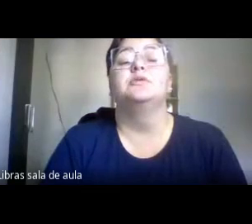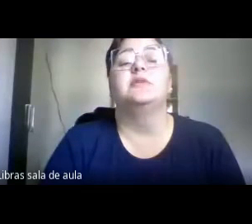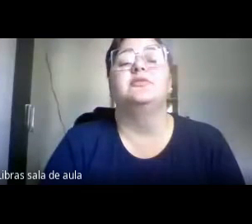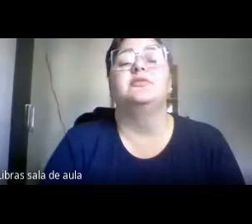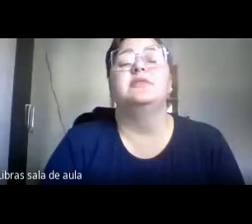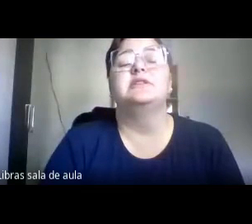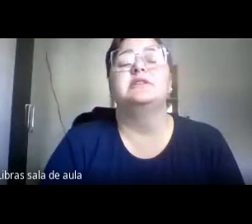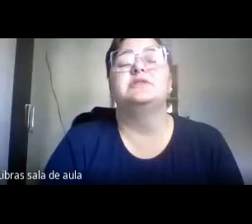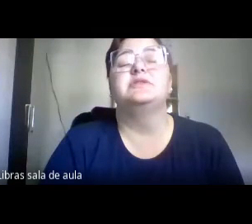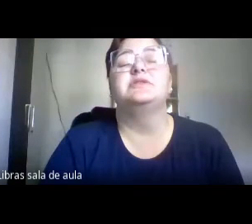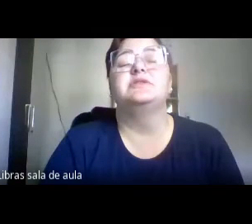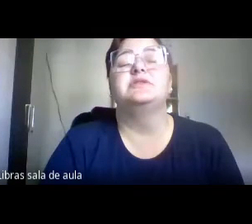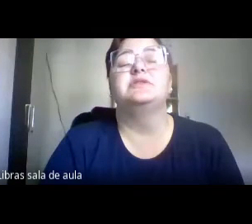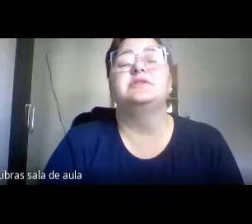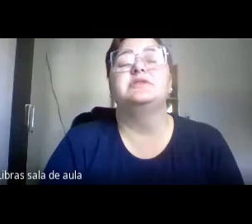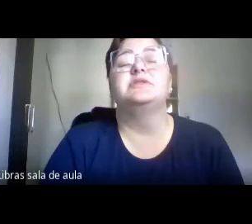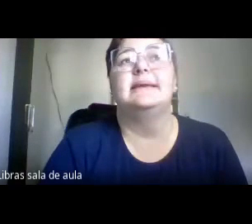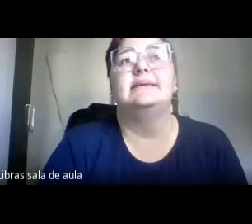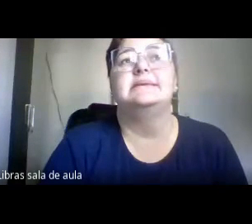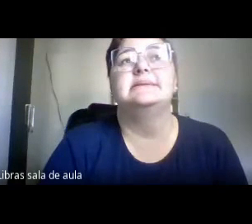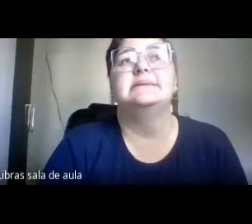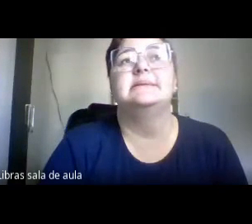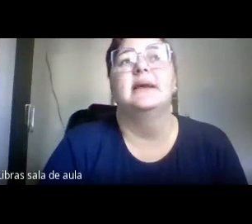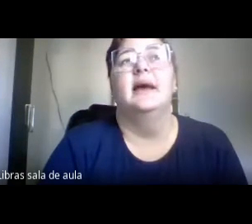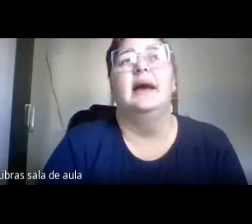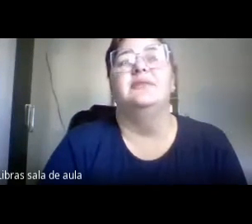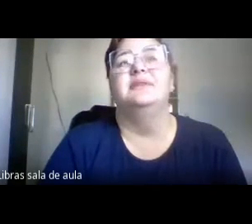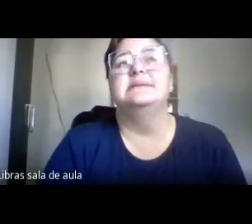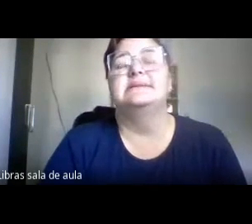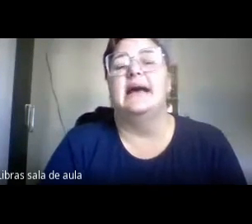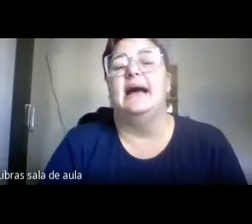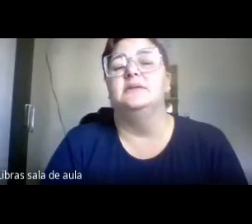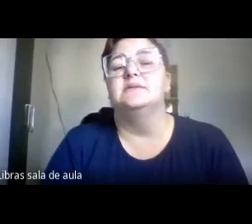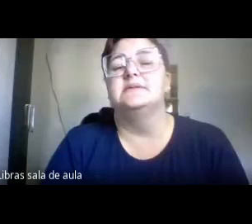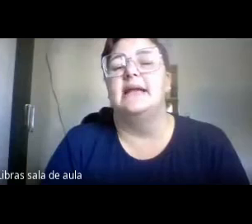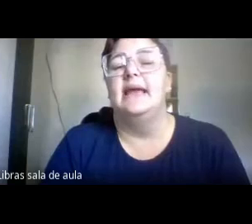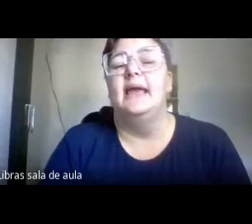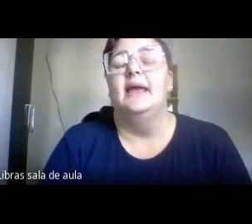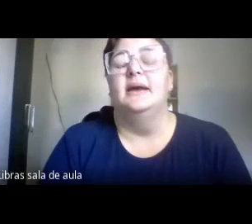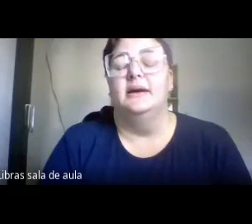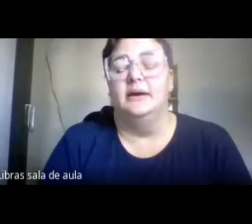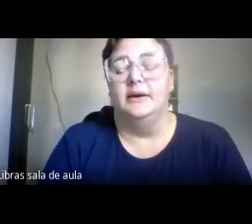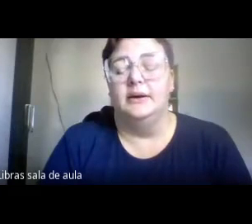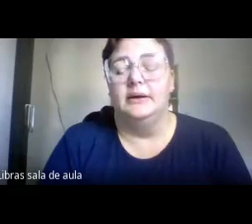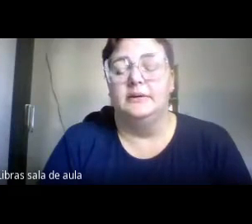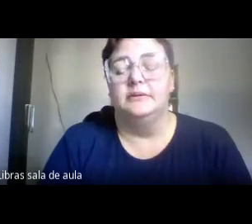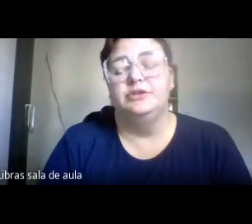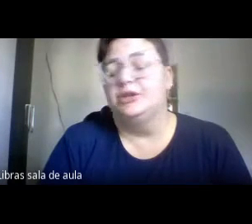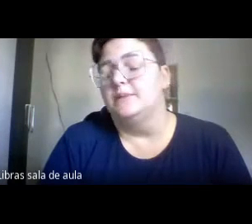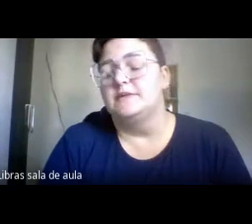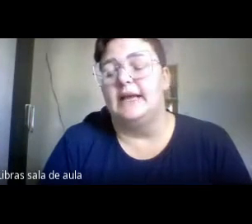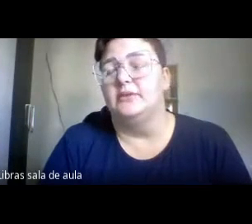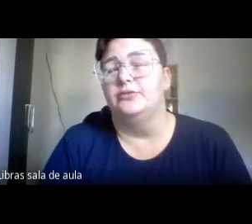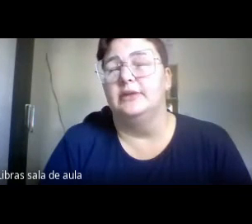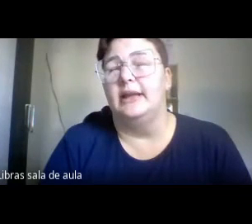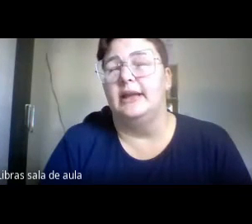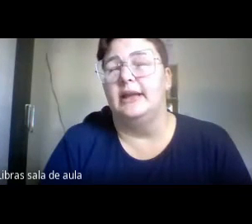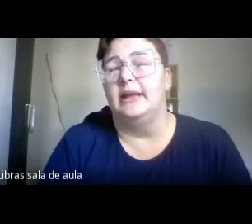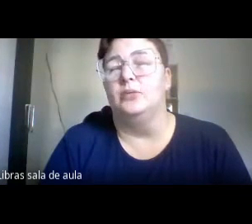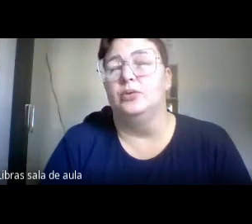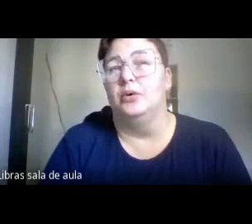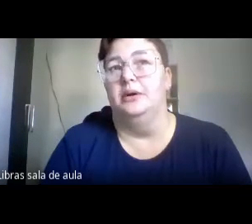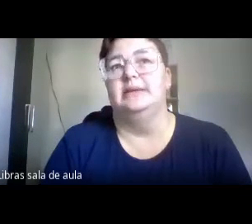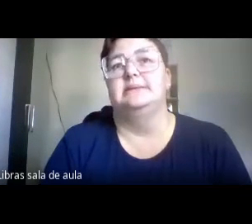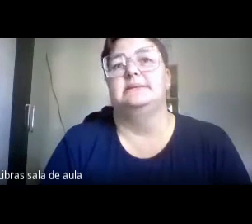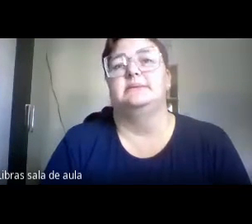Para os professores um pouco mais avançados, né? Digamos lá do